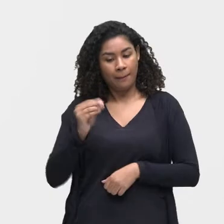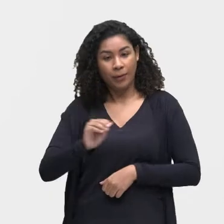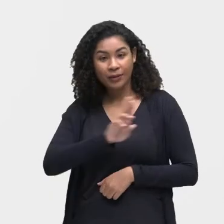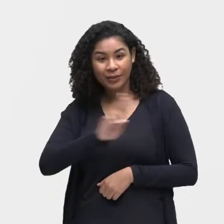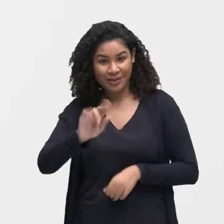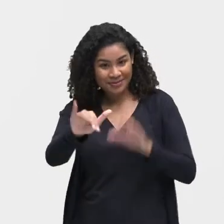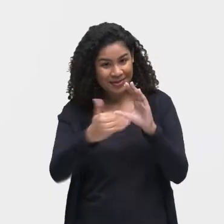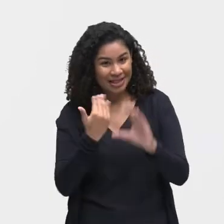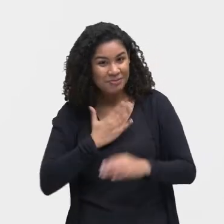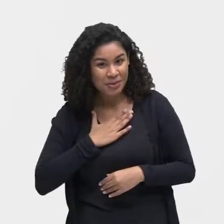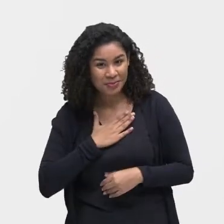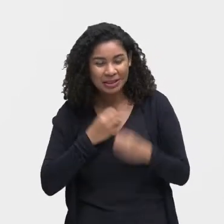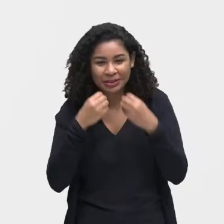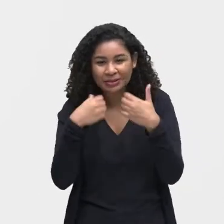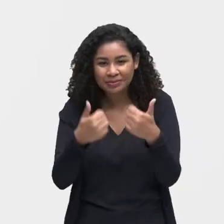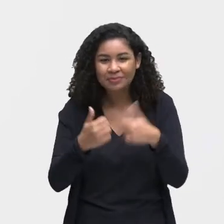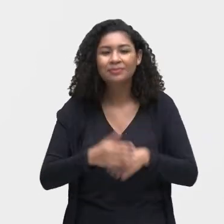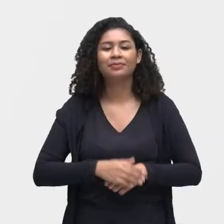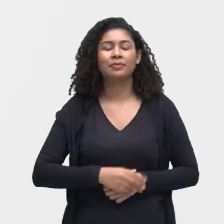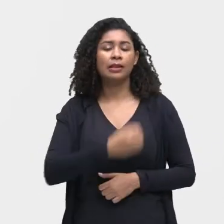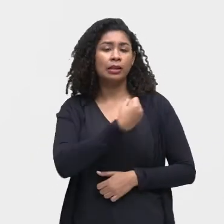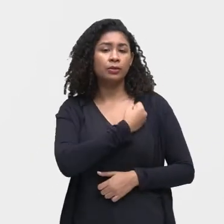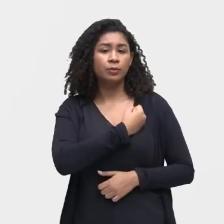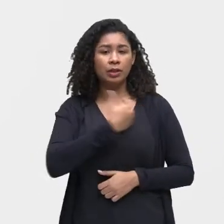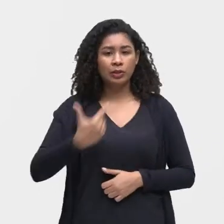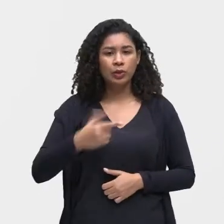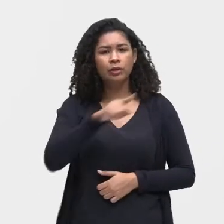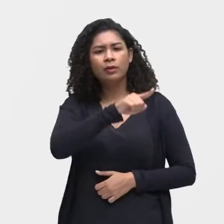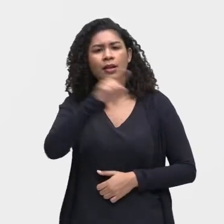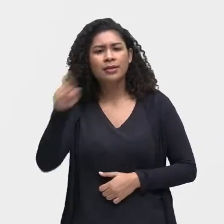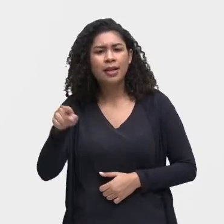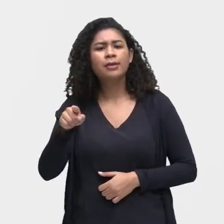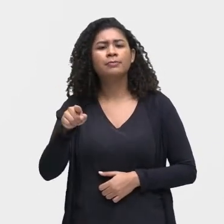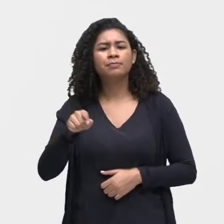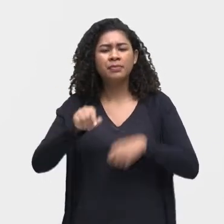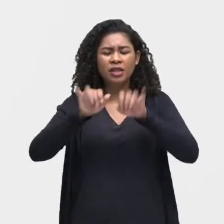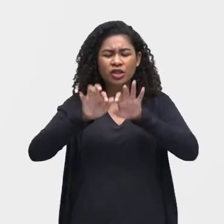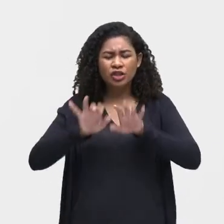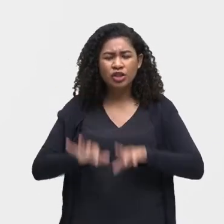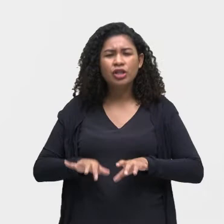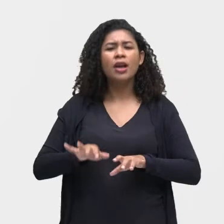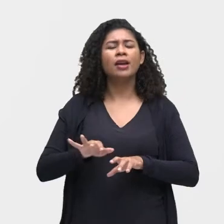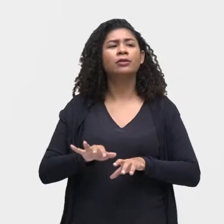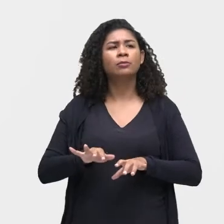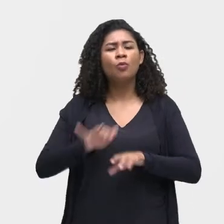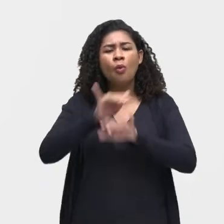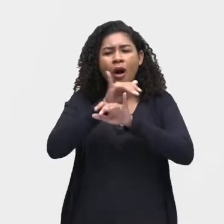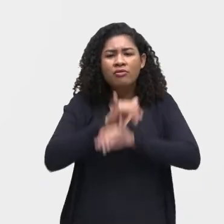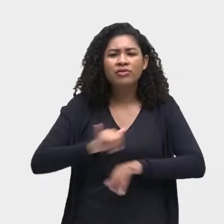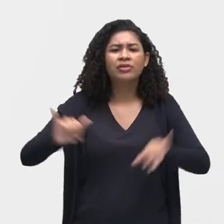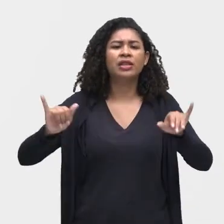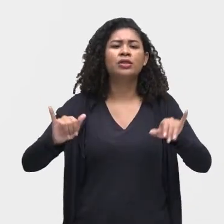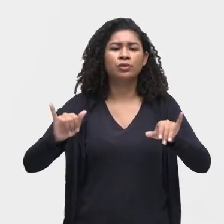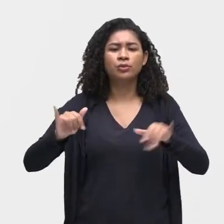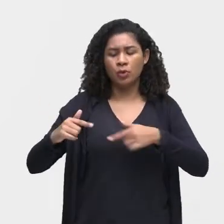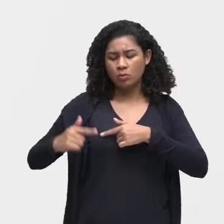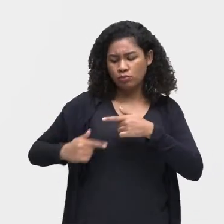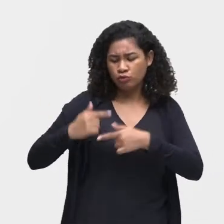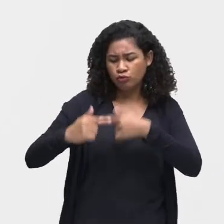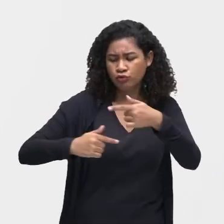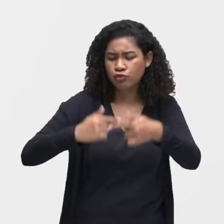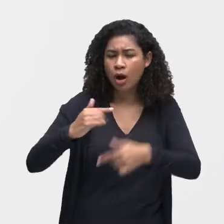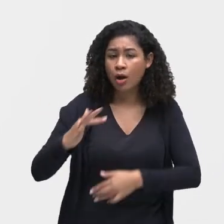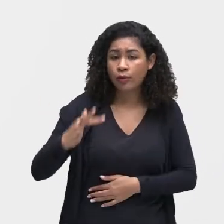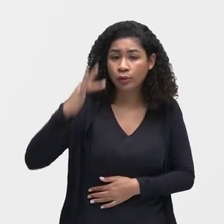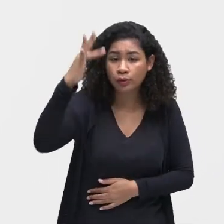é: escreva uma mensagem para as próximas gerações de acordo com os principais problemas ambientais que